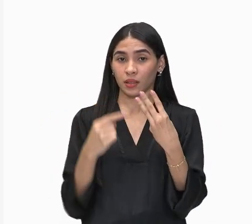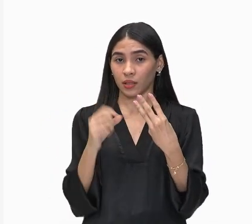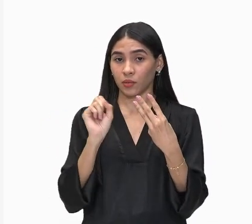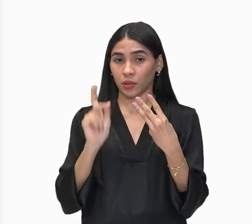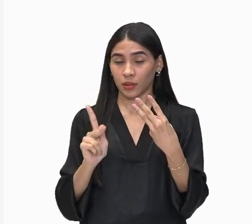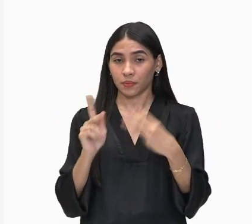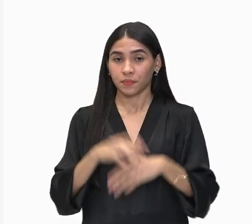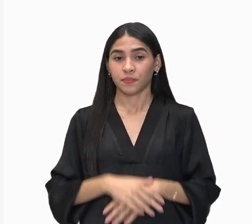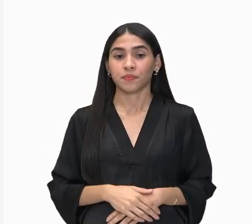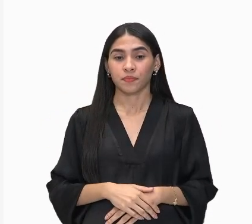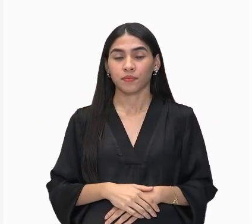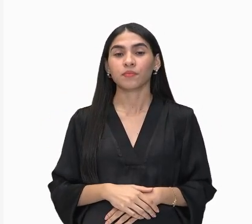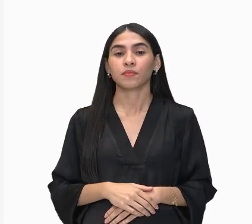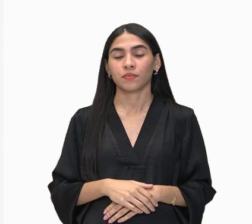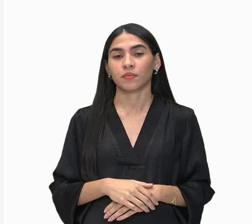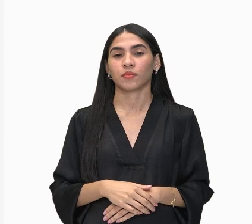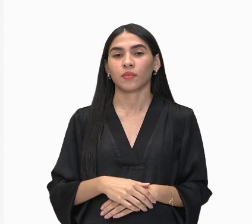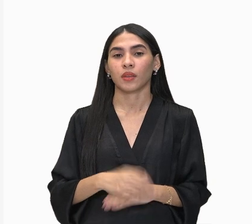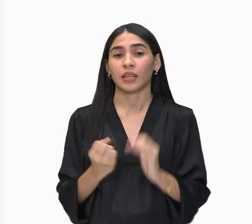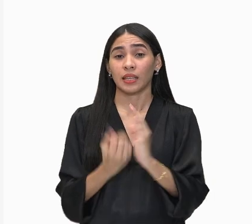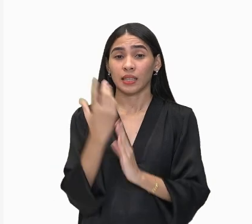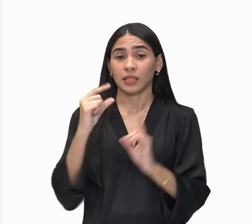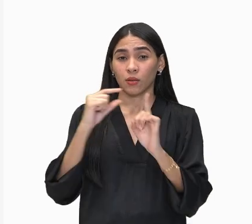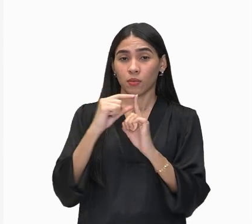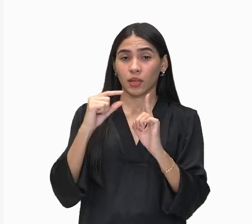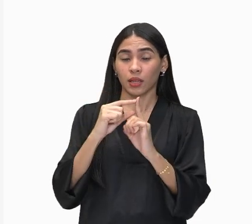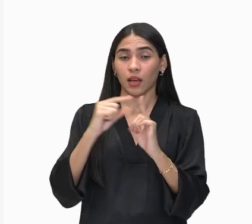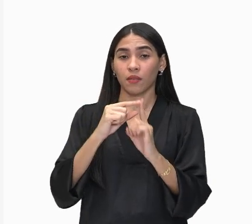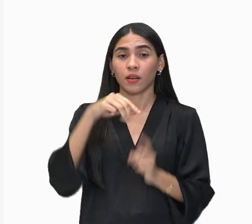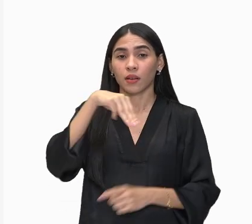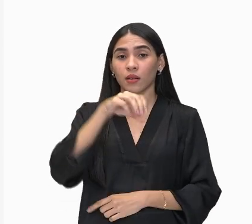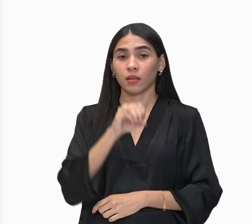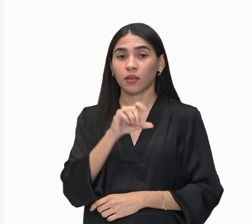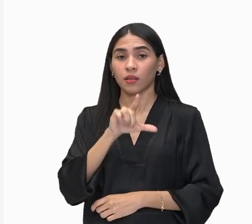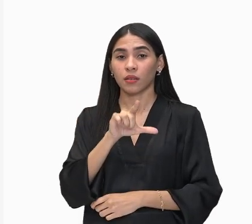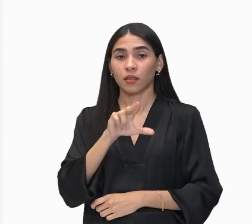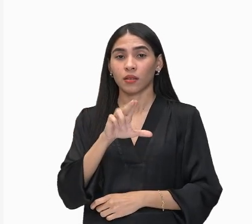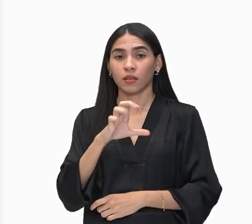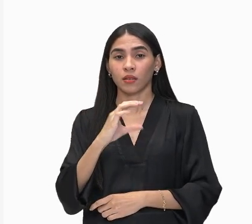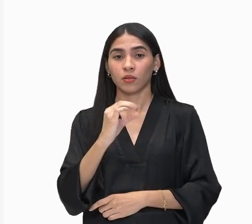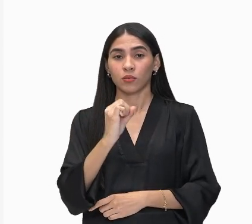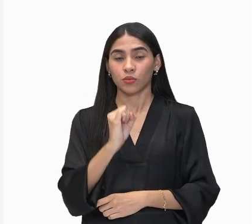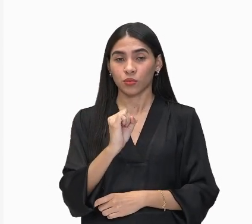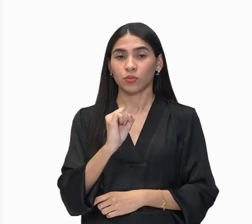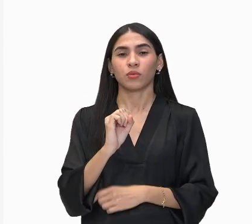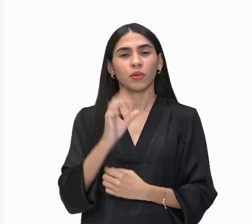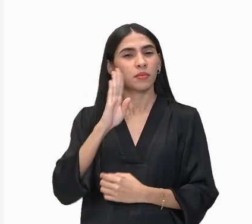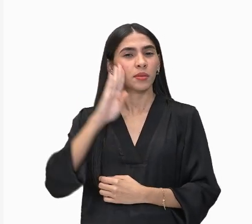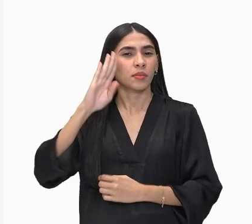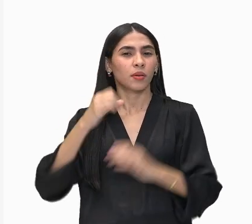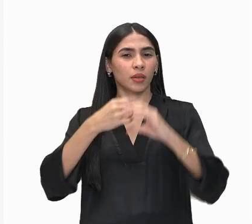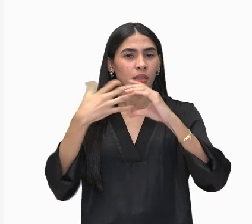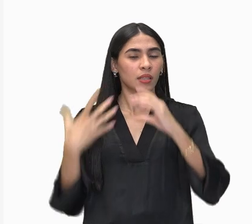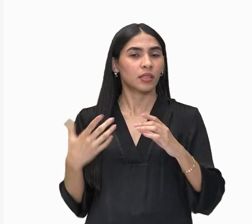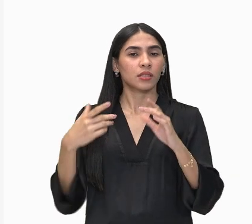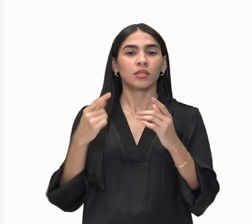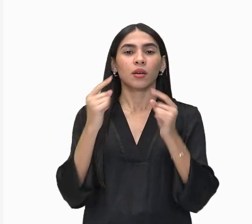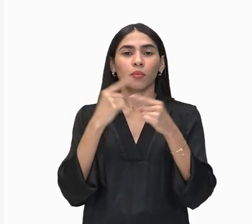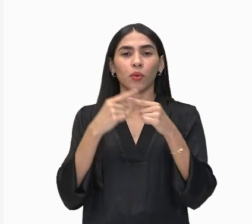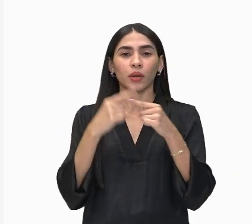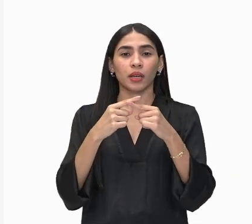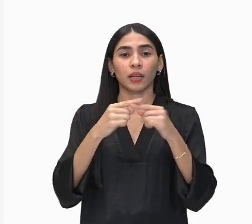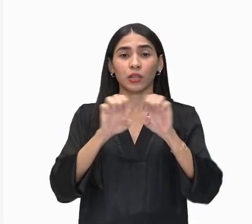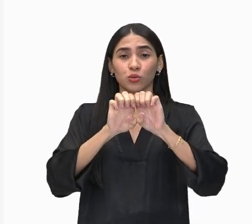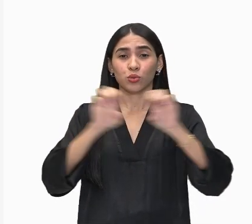A etimologia da palavra, vejam bem, molusco nos remete à principal característica física desse grupo,